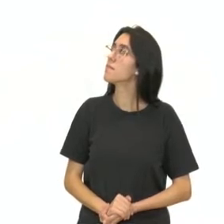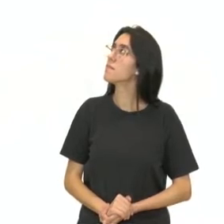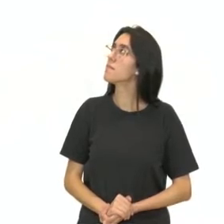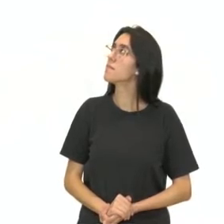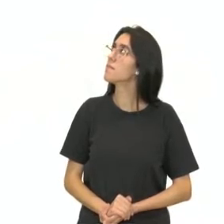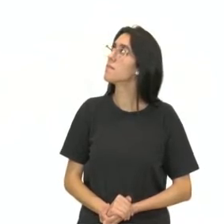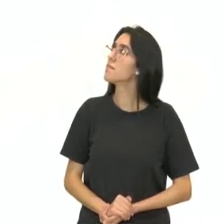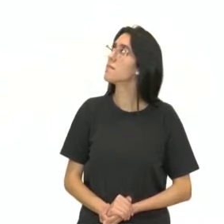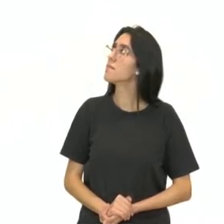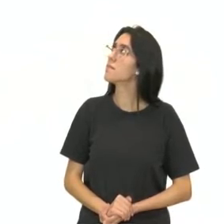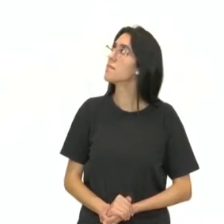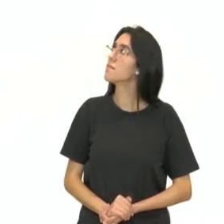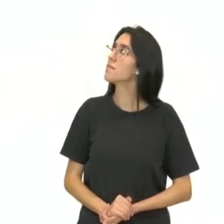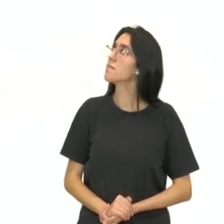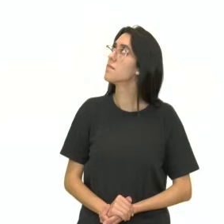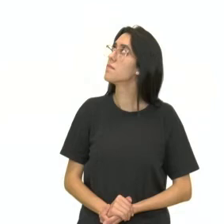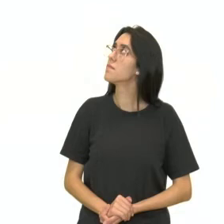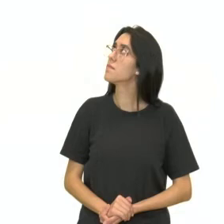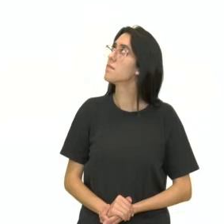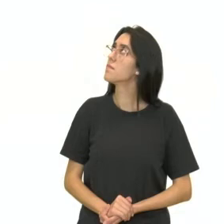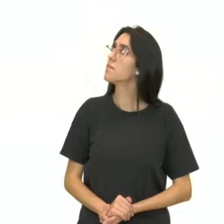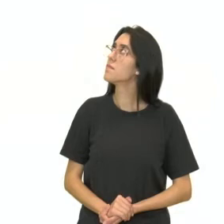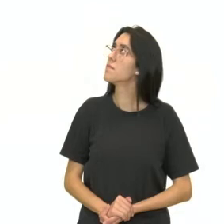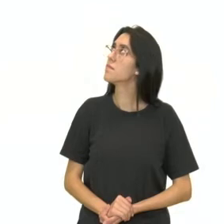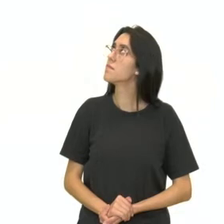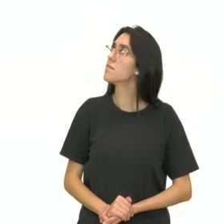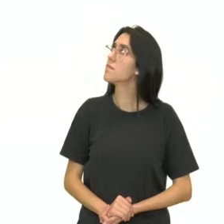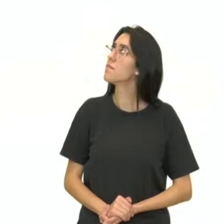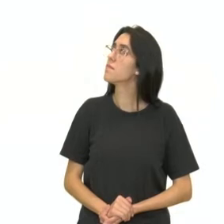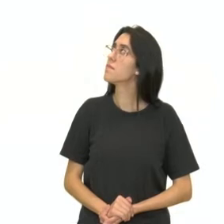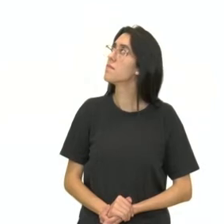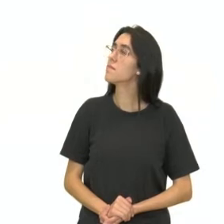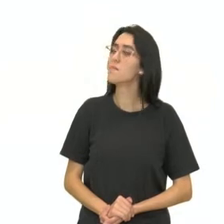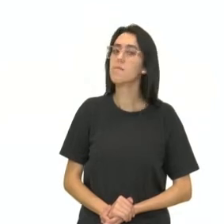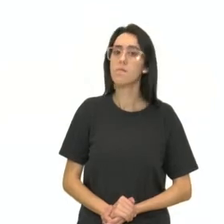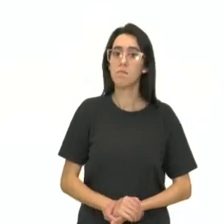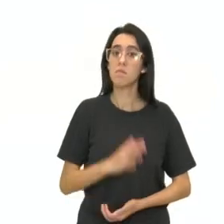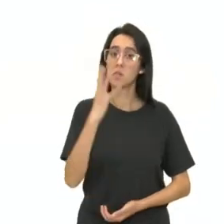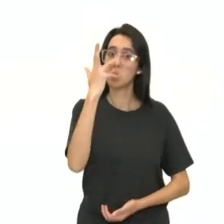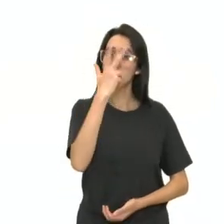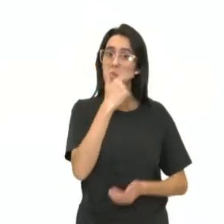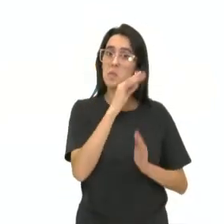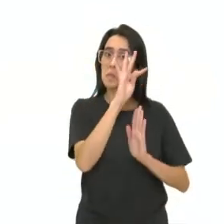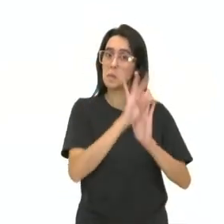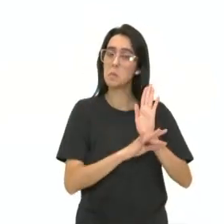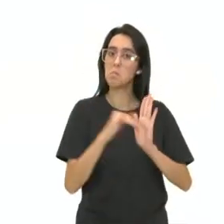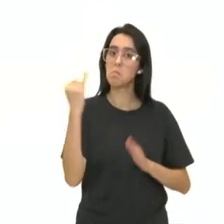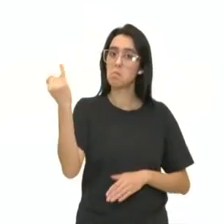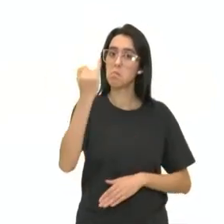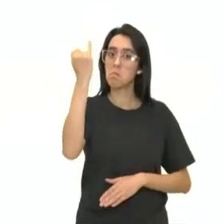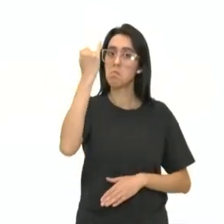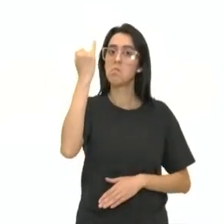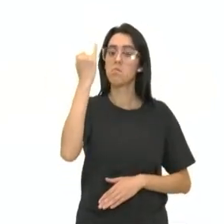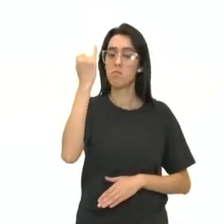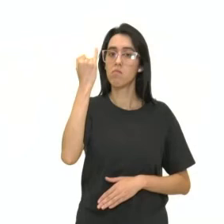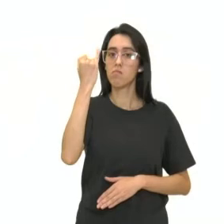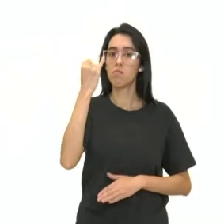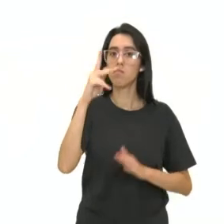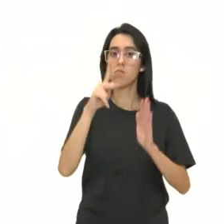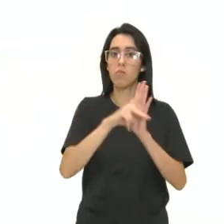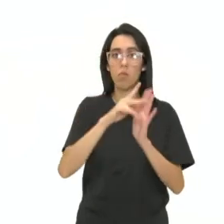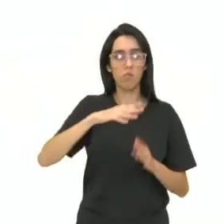as mulheres que han luchado por la igualdad. Também um depoimento bonito, né? Importante para nós aqui em